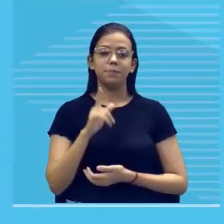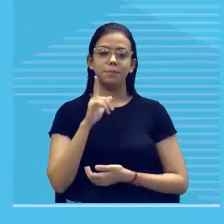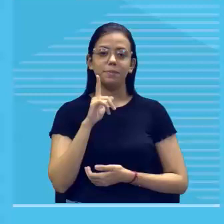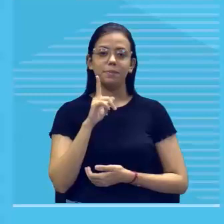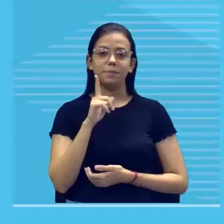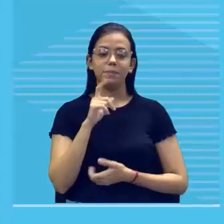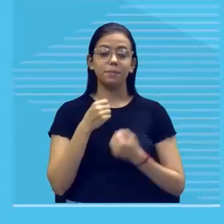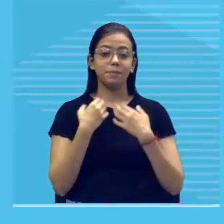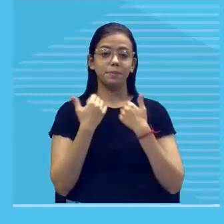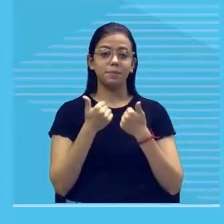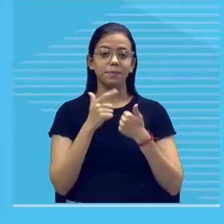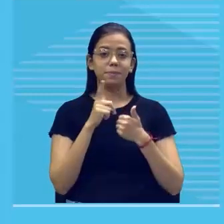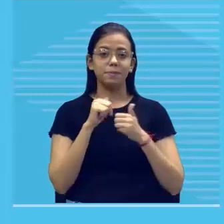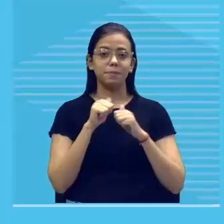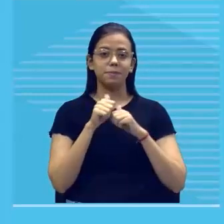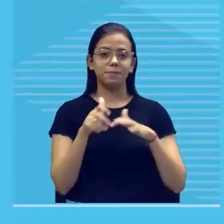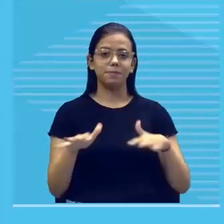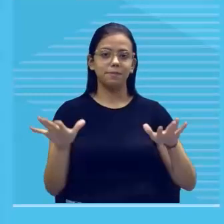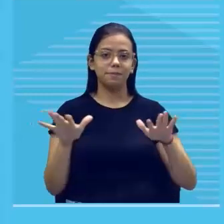mar no caso né